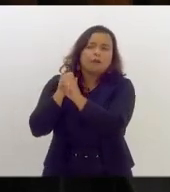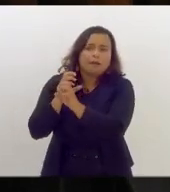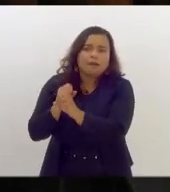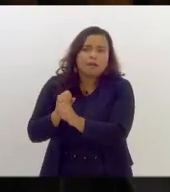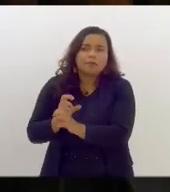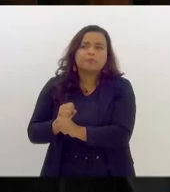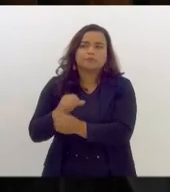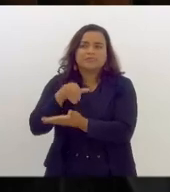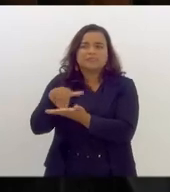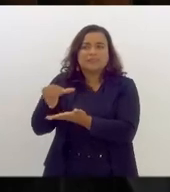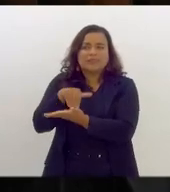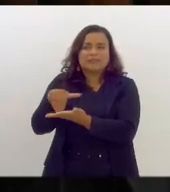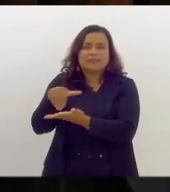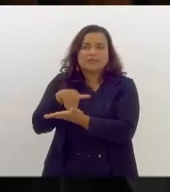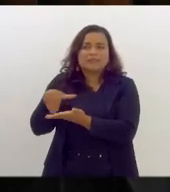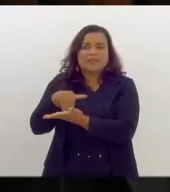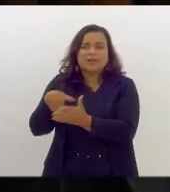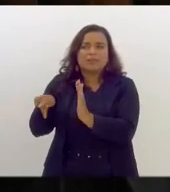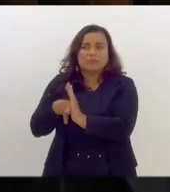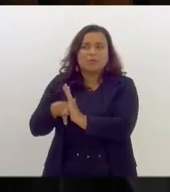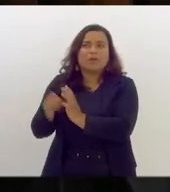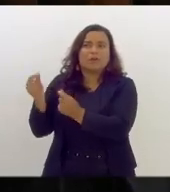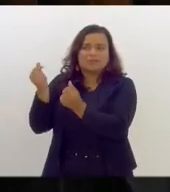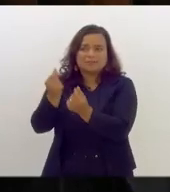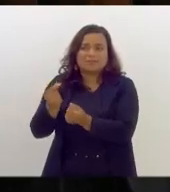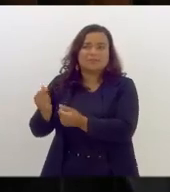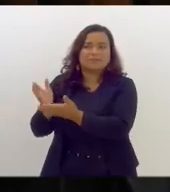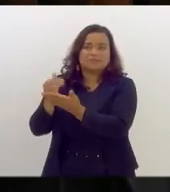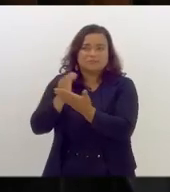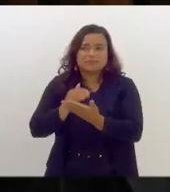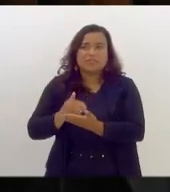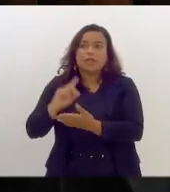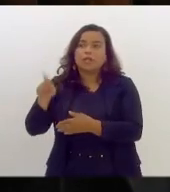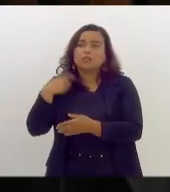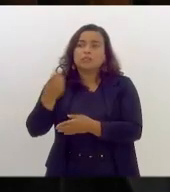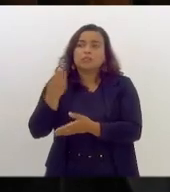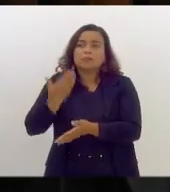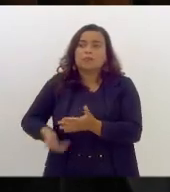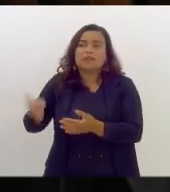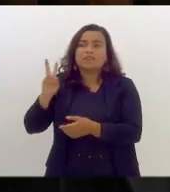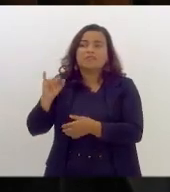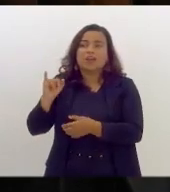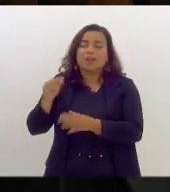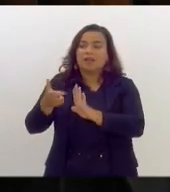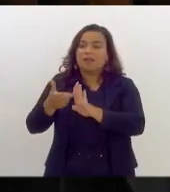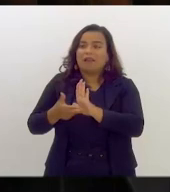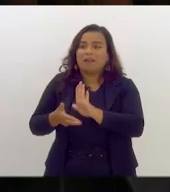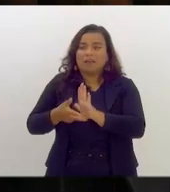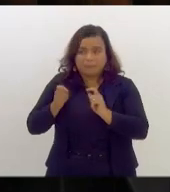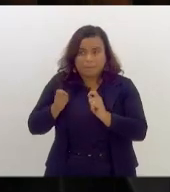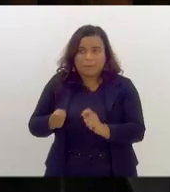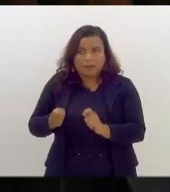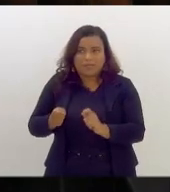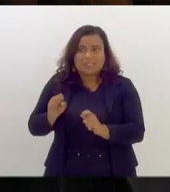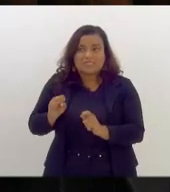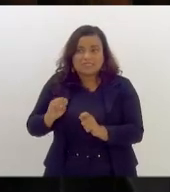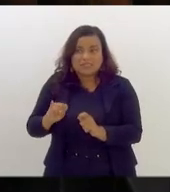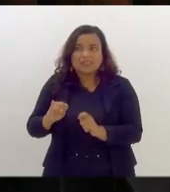da secretaria de fazenda nós vamos perder com essas mesmas regras mantidas